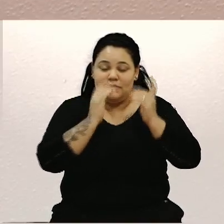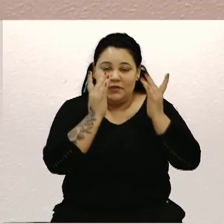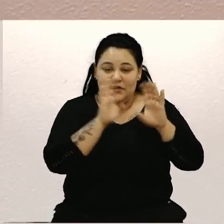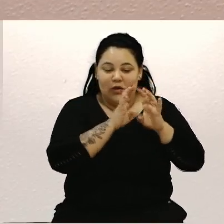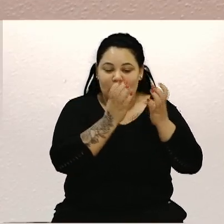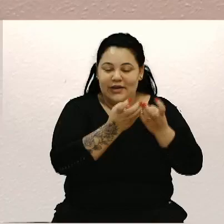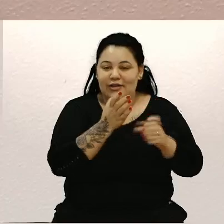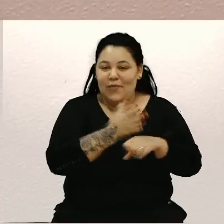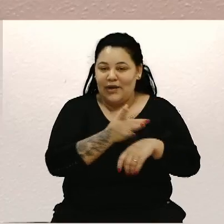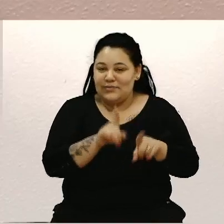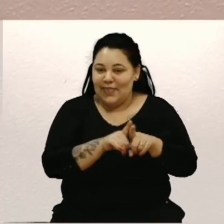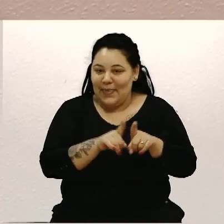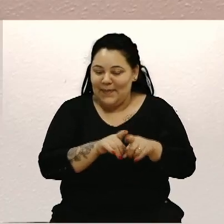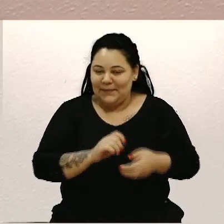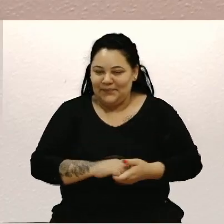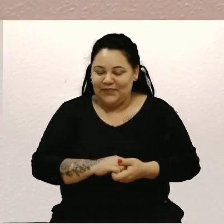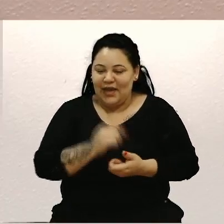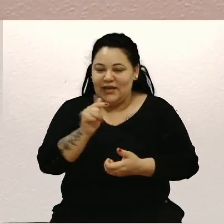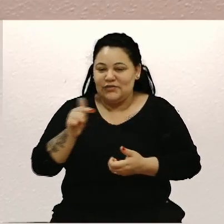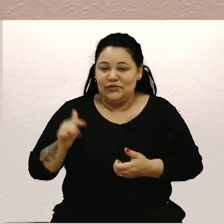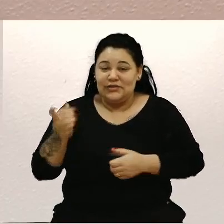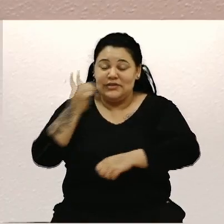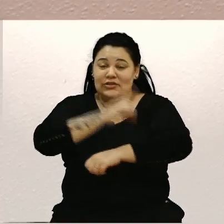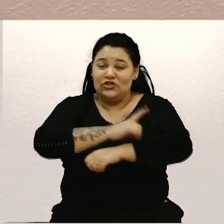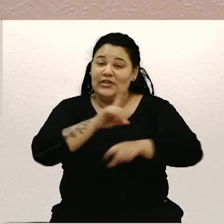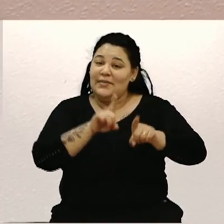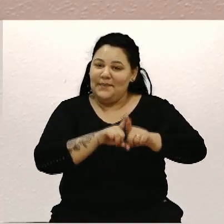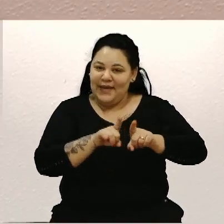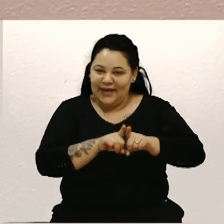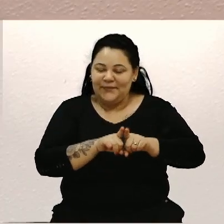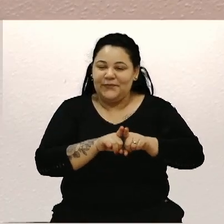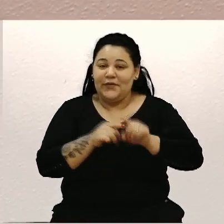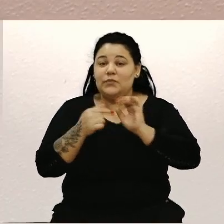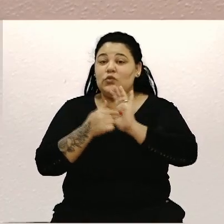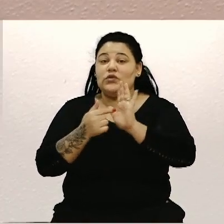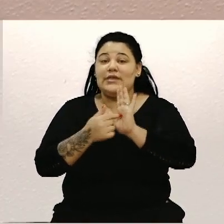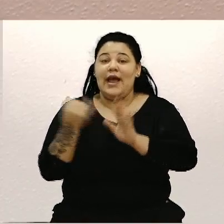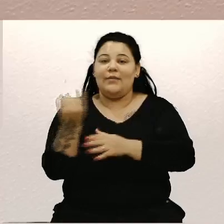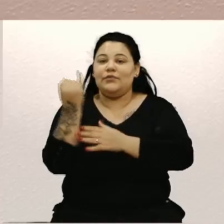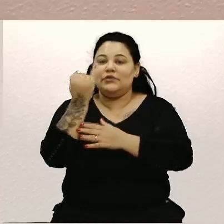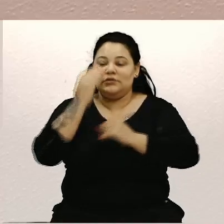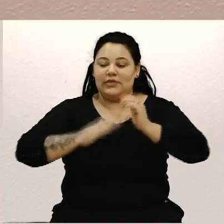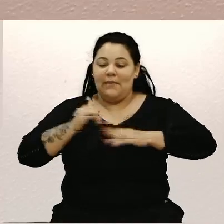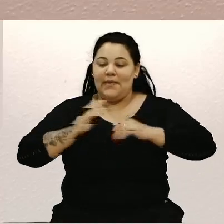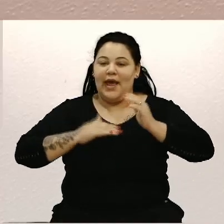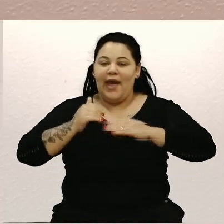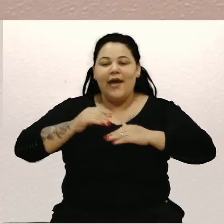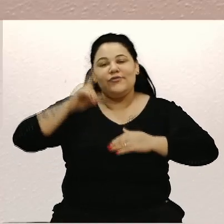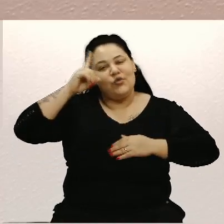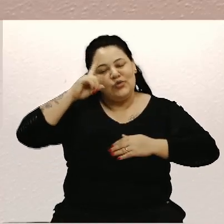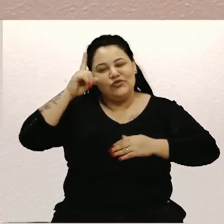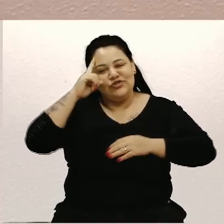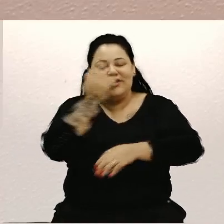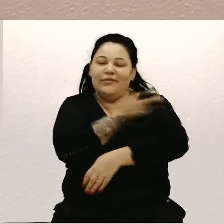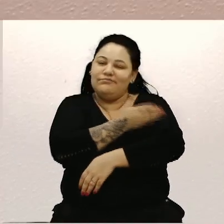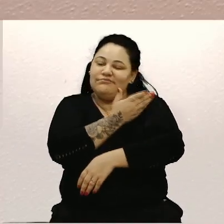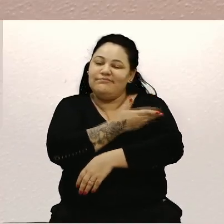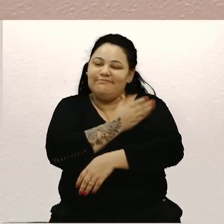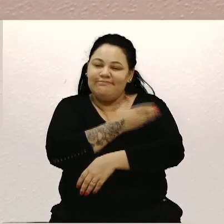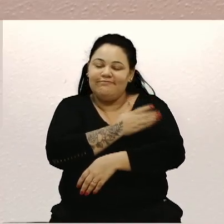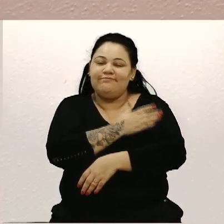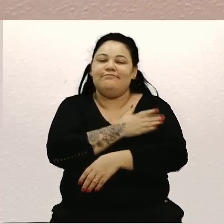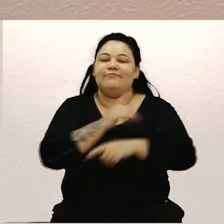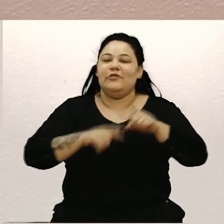envolvida. Ademais, essa data destacará a importância da prática regular de atividades físicas para a